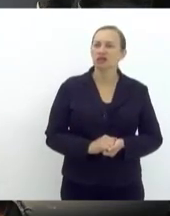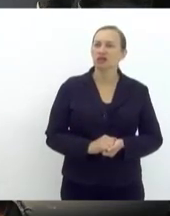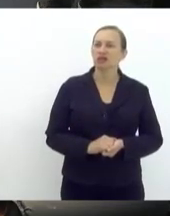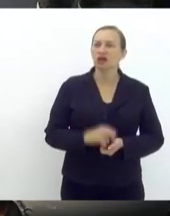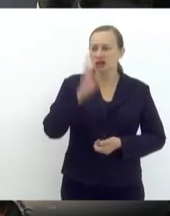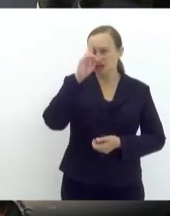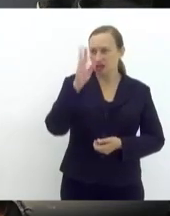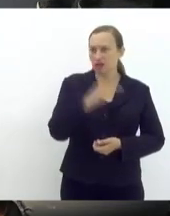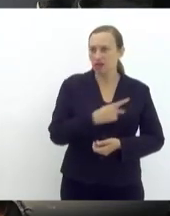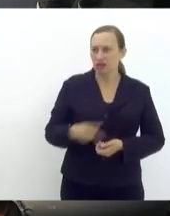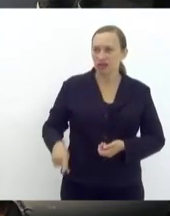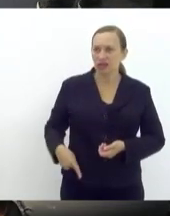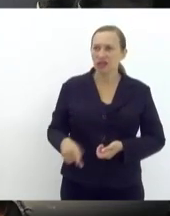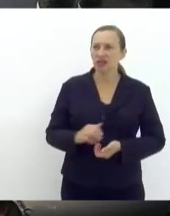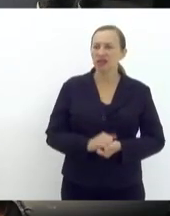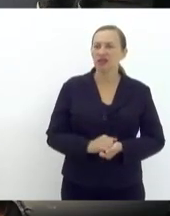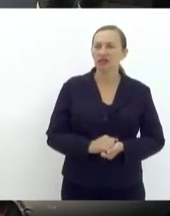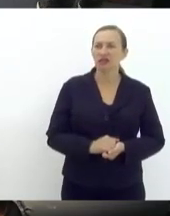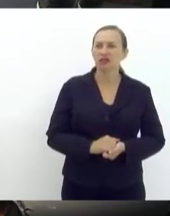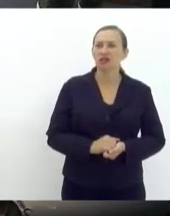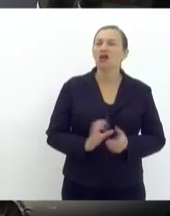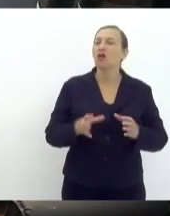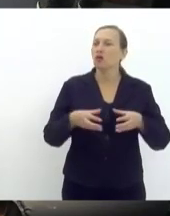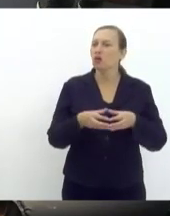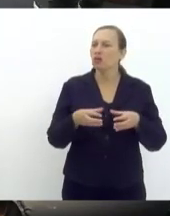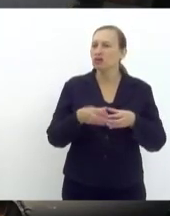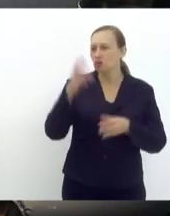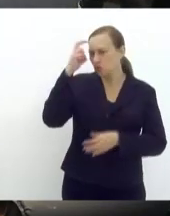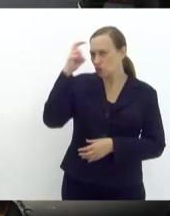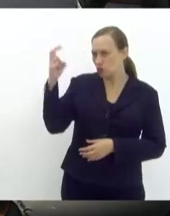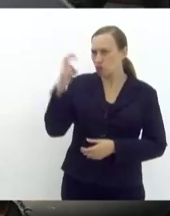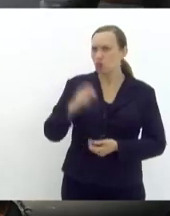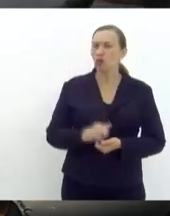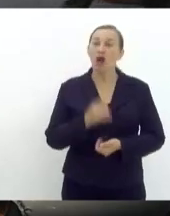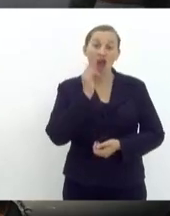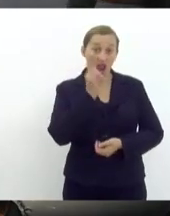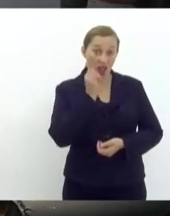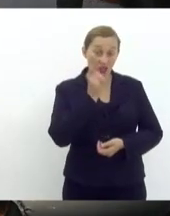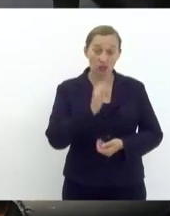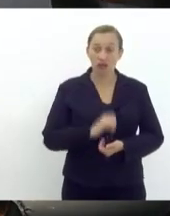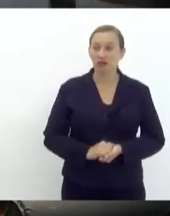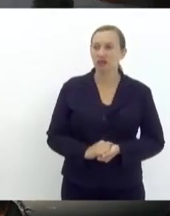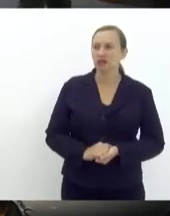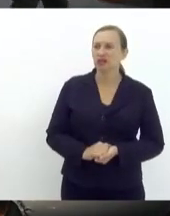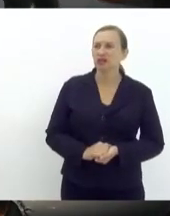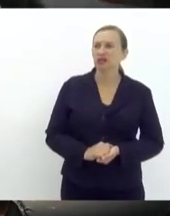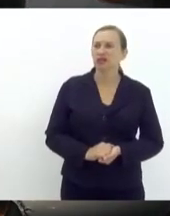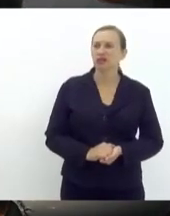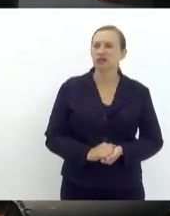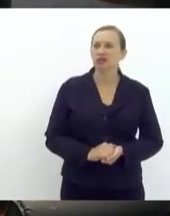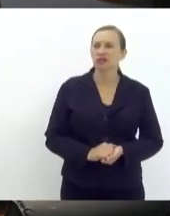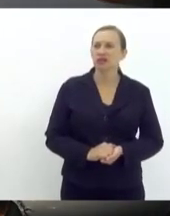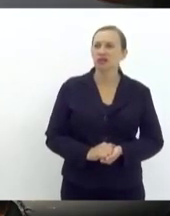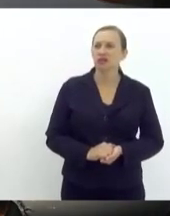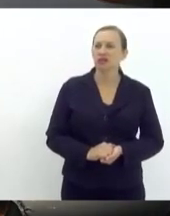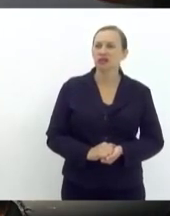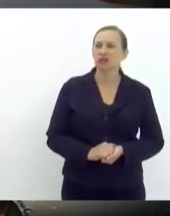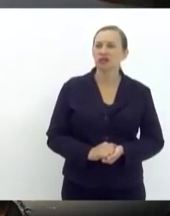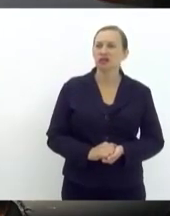senhora Presidente senhora presidente da Comissão de Cultura relatora eu